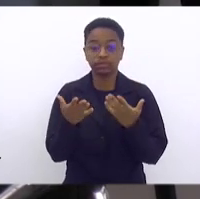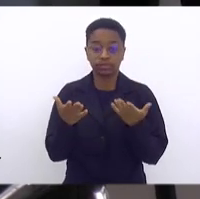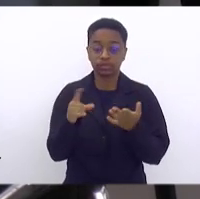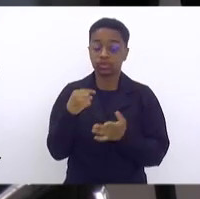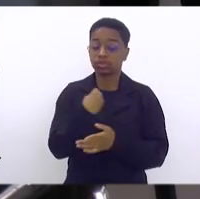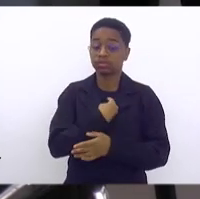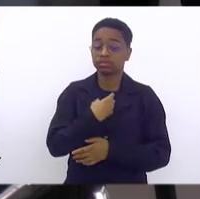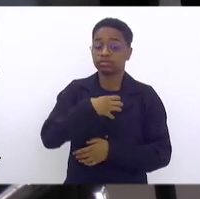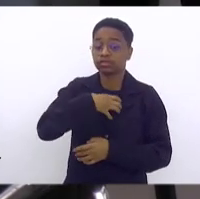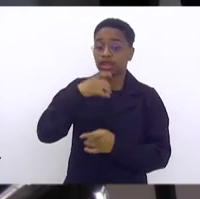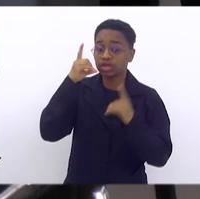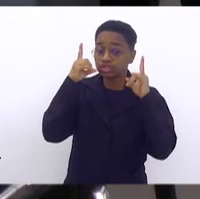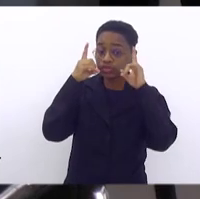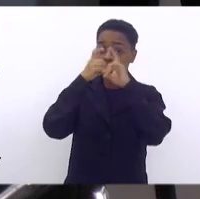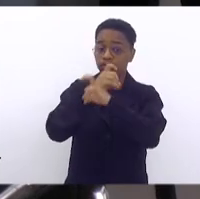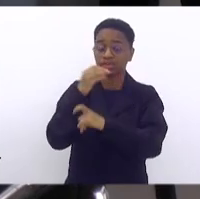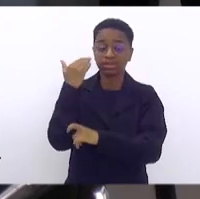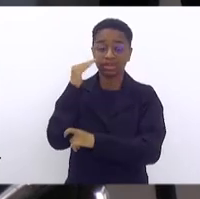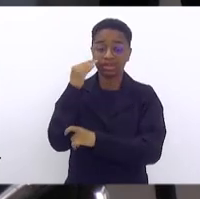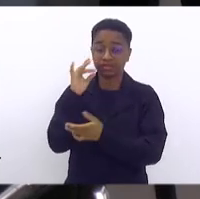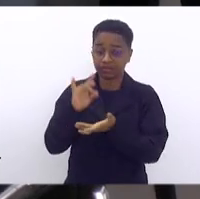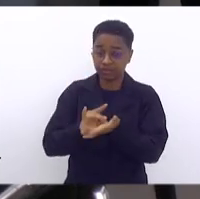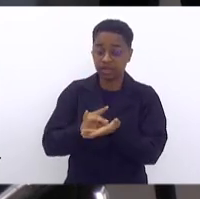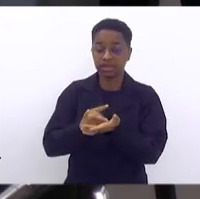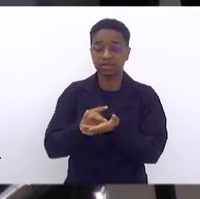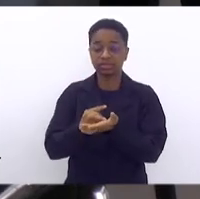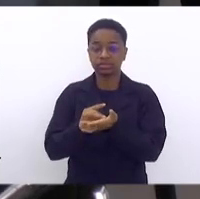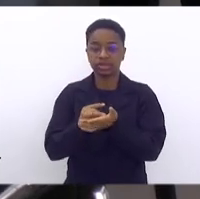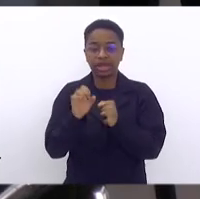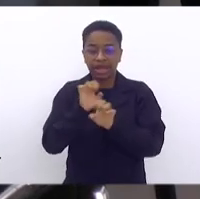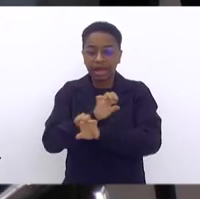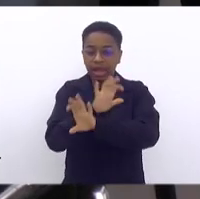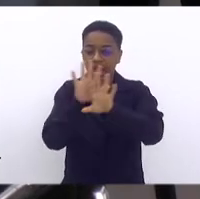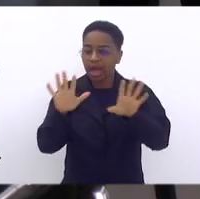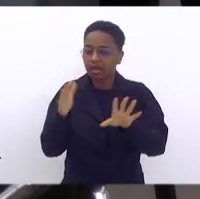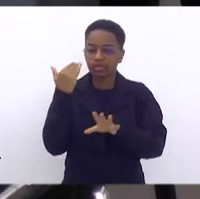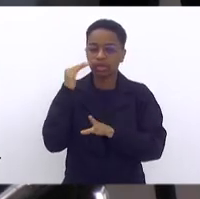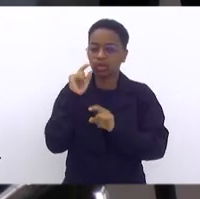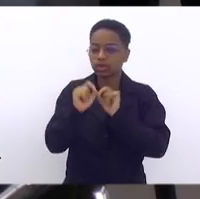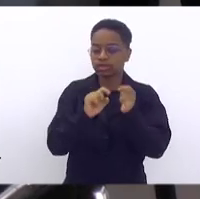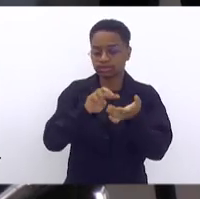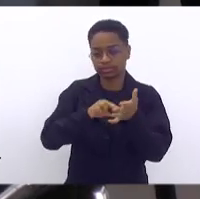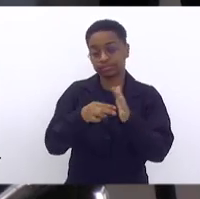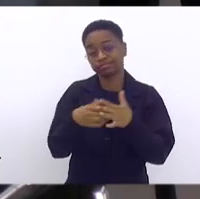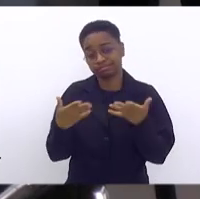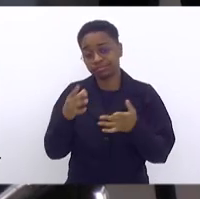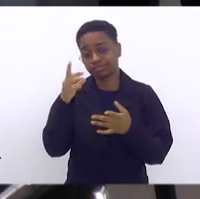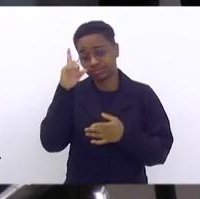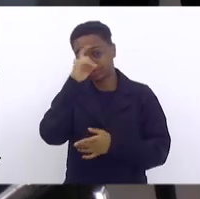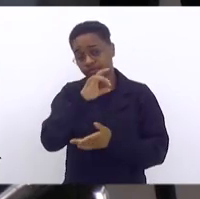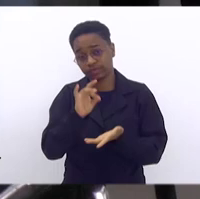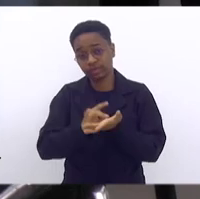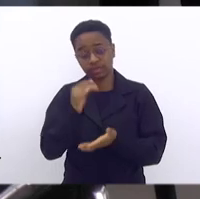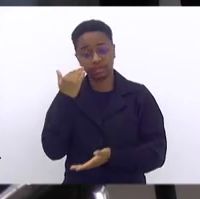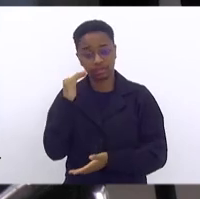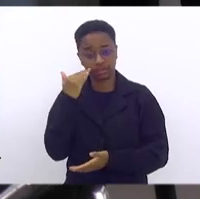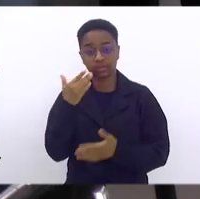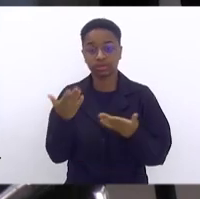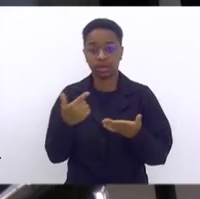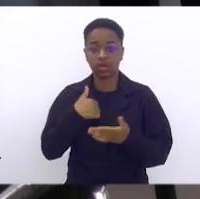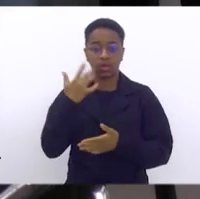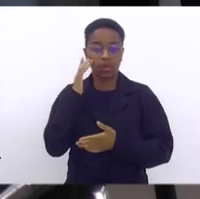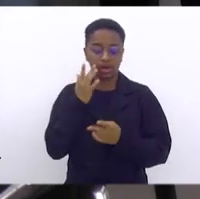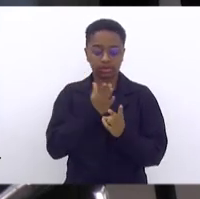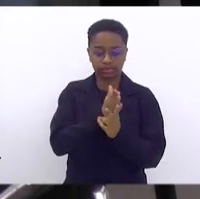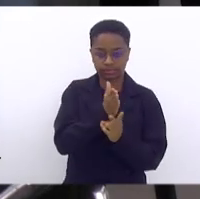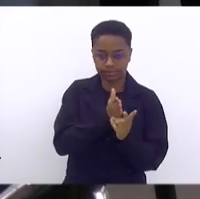dificuldade de enxergar e vislumbrar, tornar aquilo palpável. Então, fica muito difícil de compreender. Então, eu acho que são esses dois sentidos,